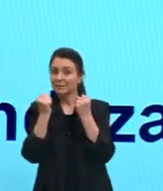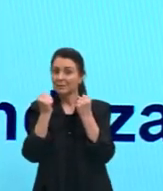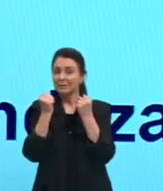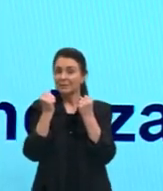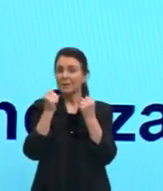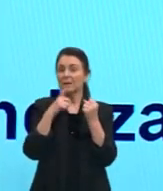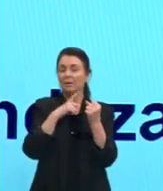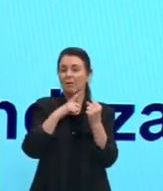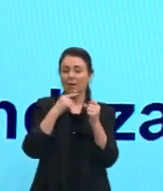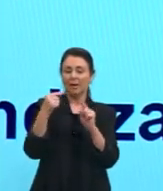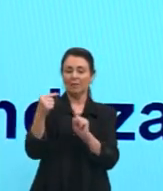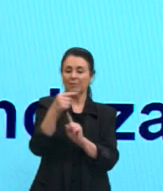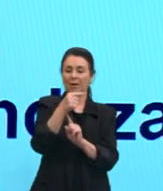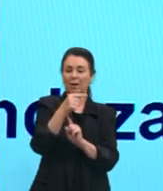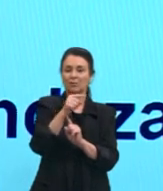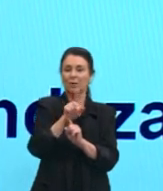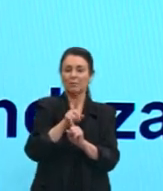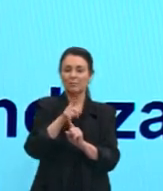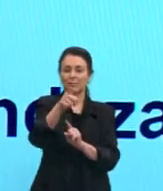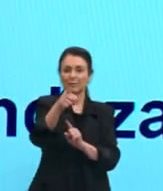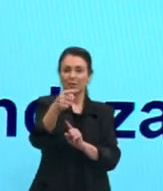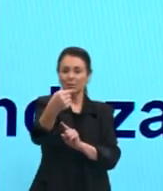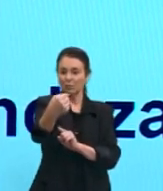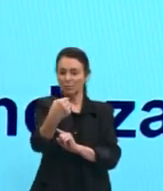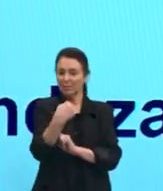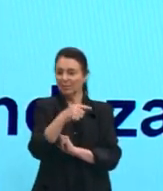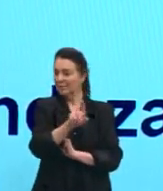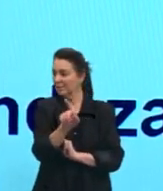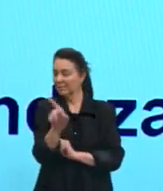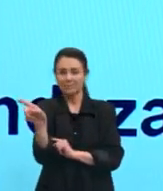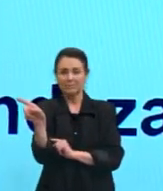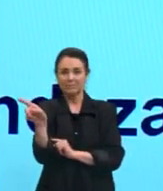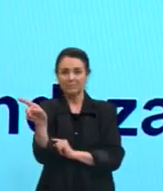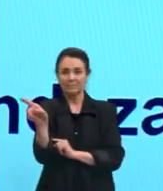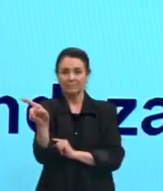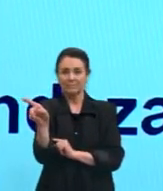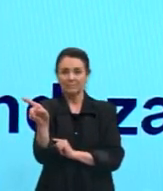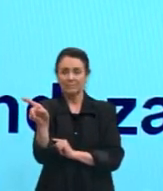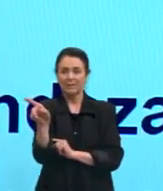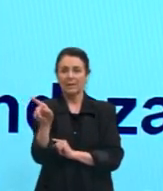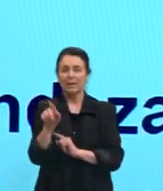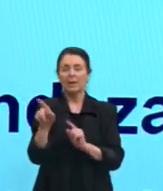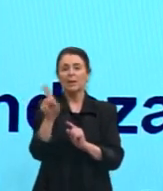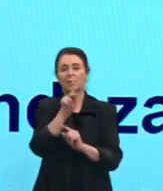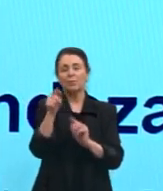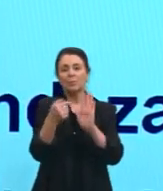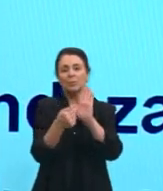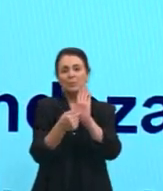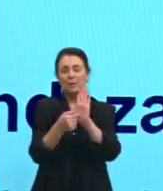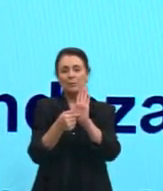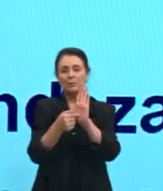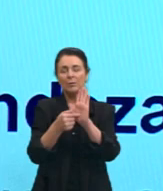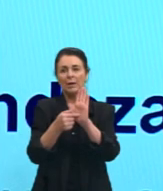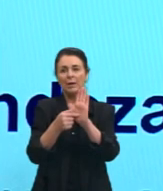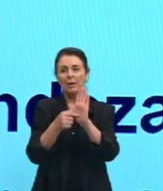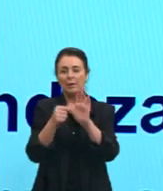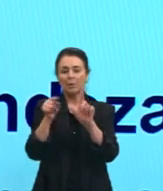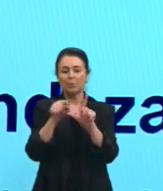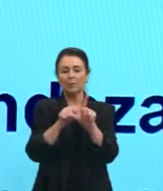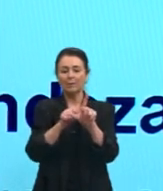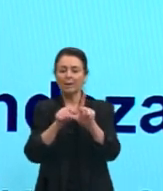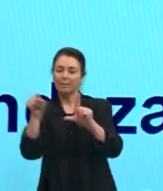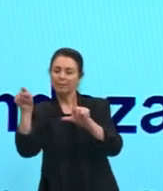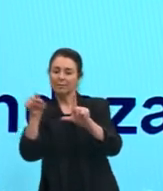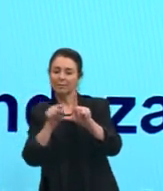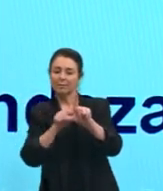gente coloca algumas flechinhas para indicar aonde tem forças agindo nesse bloquinho aqui a gente tem um bloquinho que tá num plano inclinado